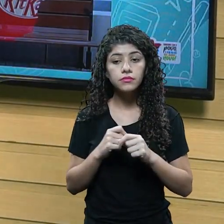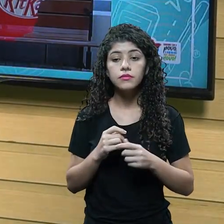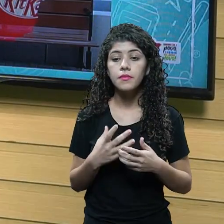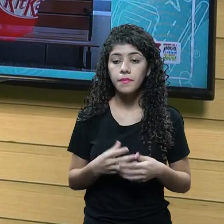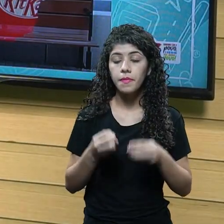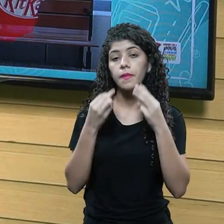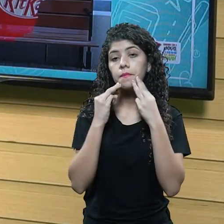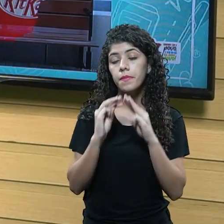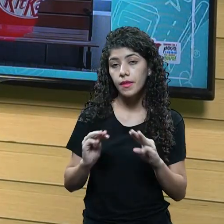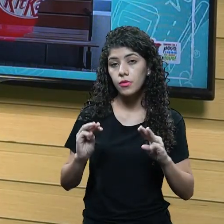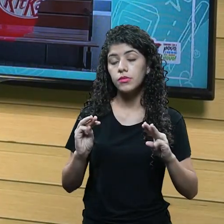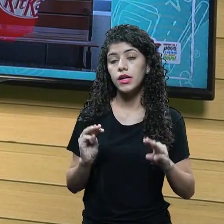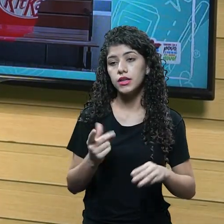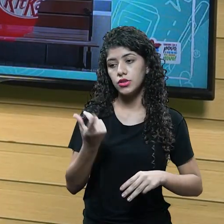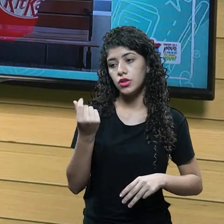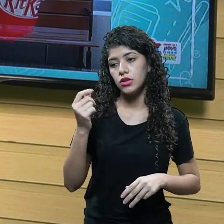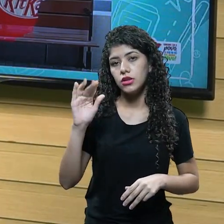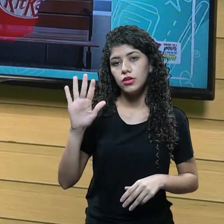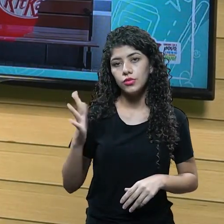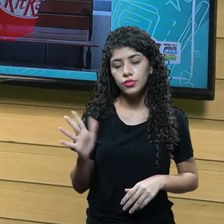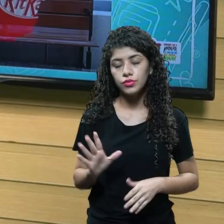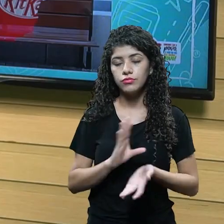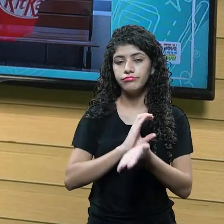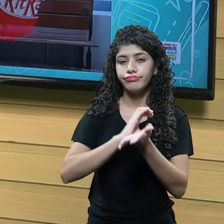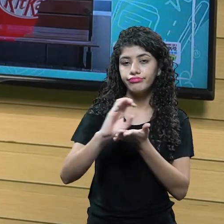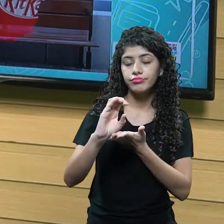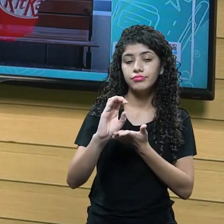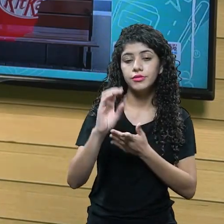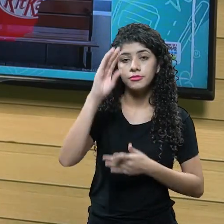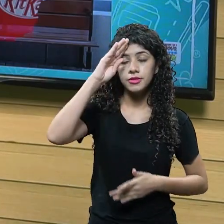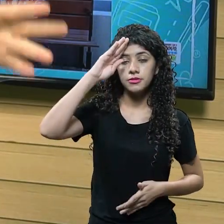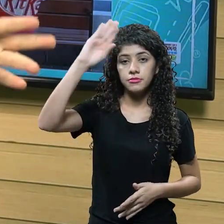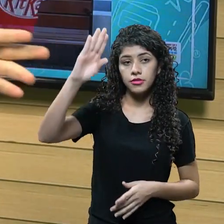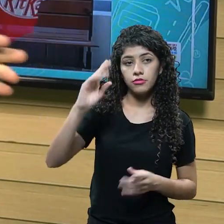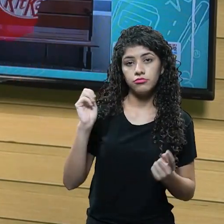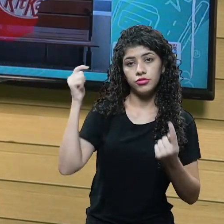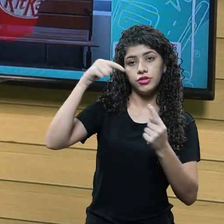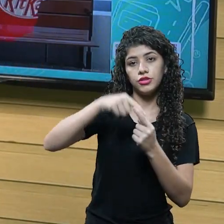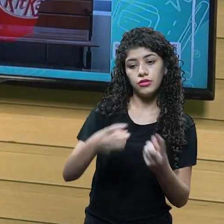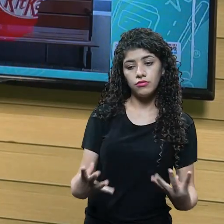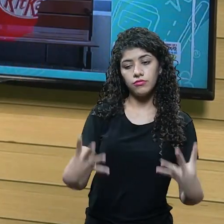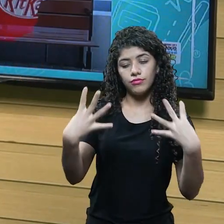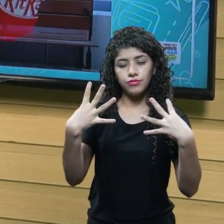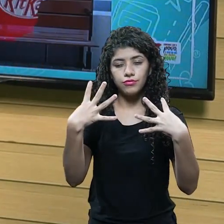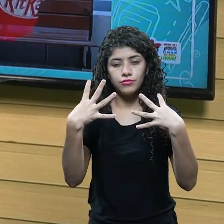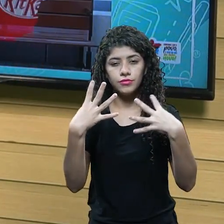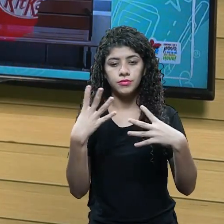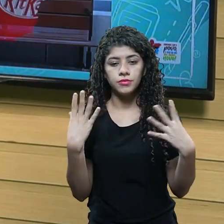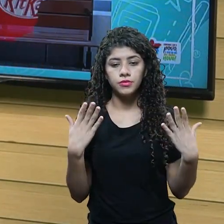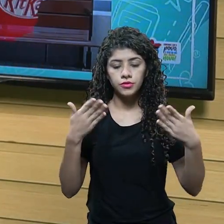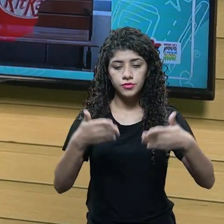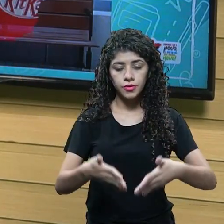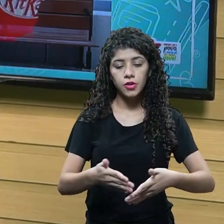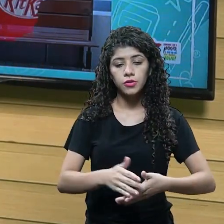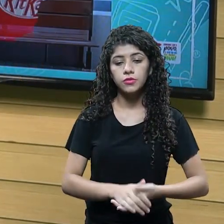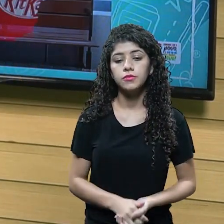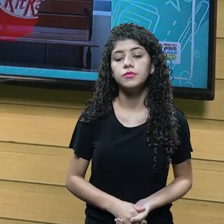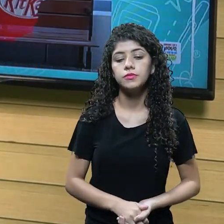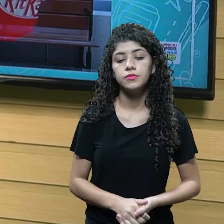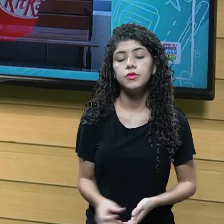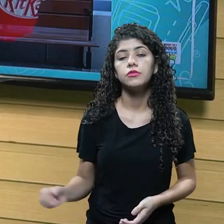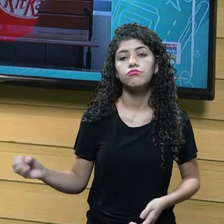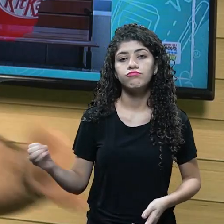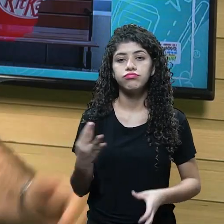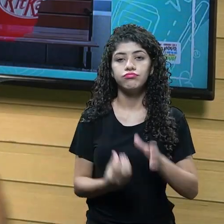guerrilha. Marketing com pouco investimento, onde o principal objetivo é chamar a atenção do público-alvo, tá? Sendo impactante e muito inovador, ou